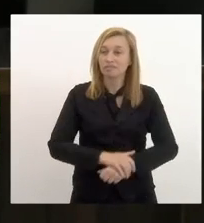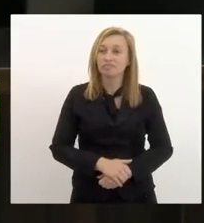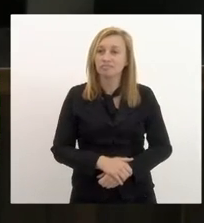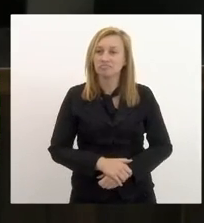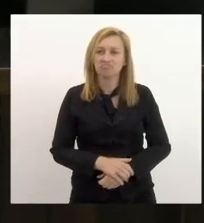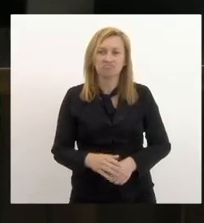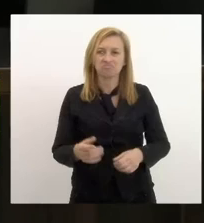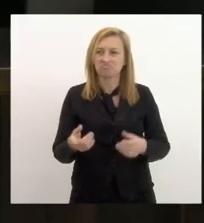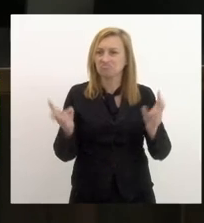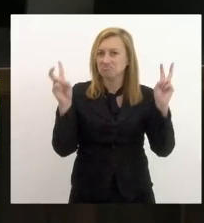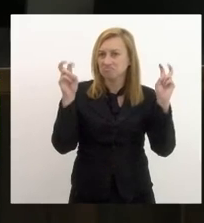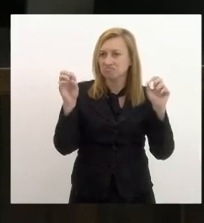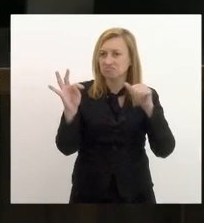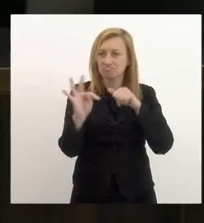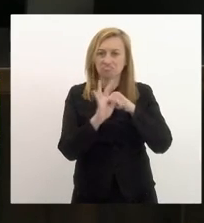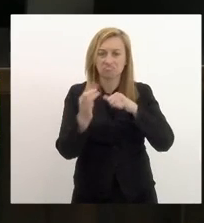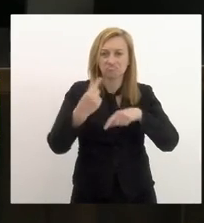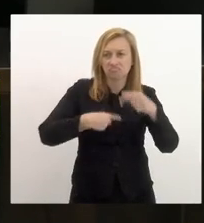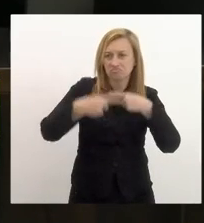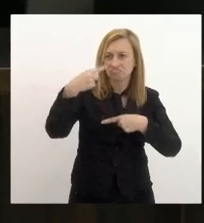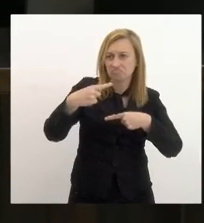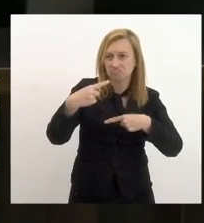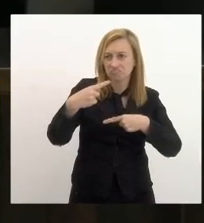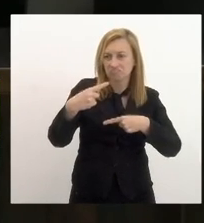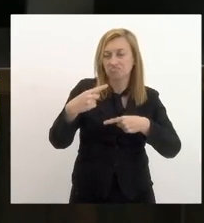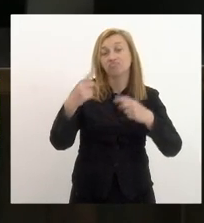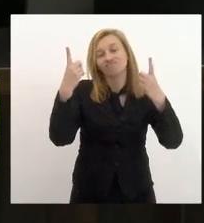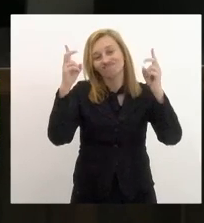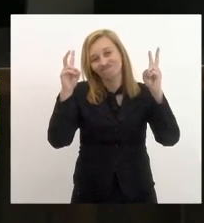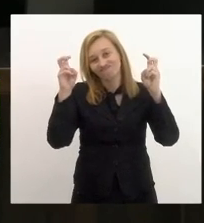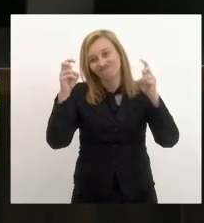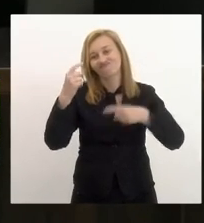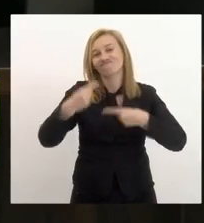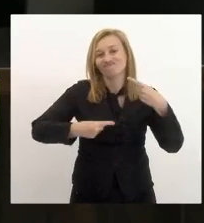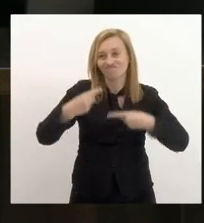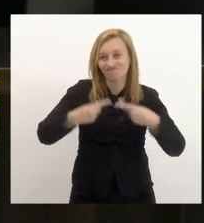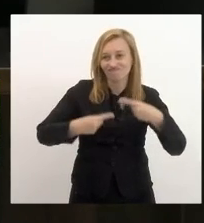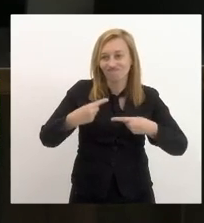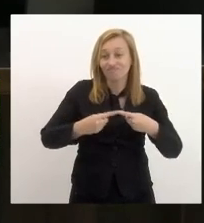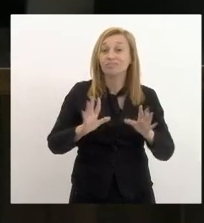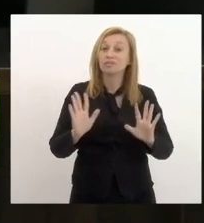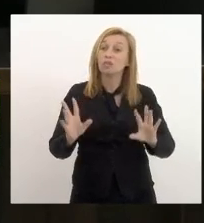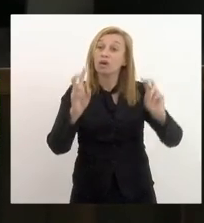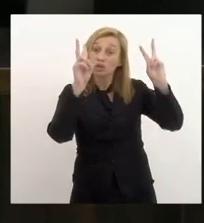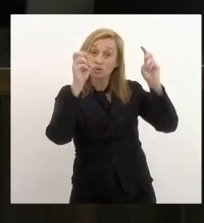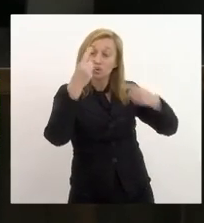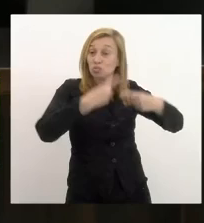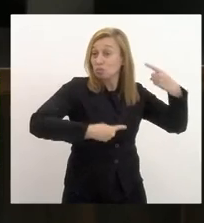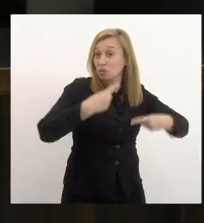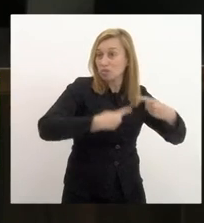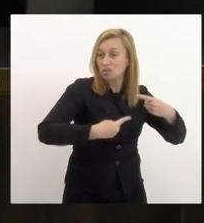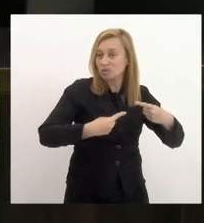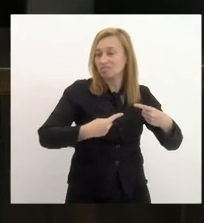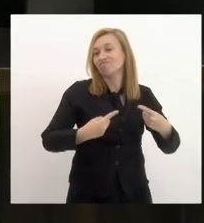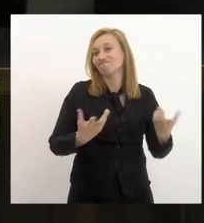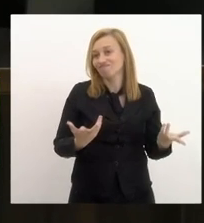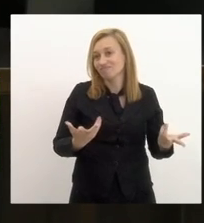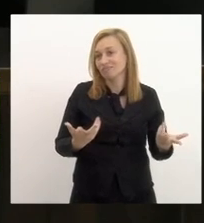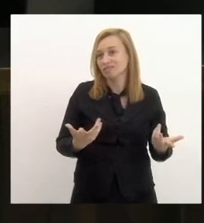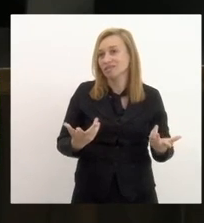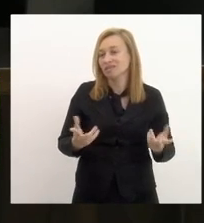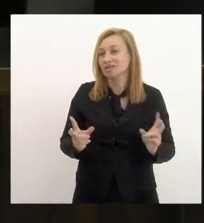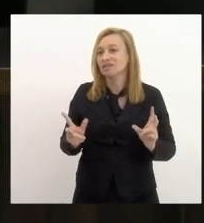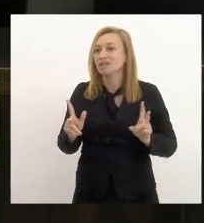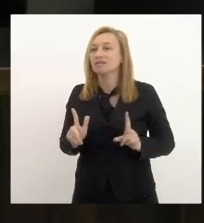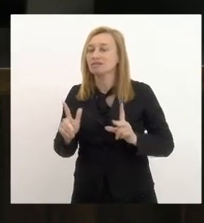tem questão técnica que supere a questão política a questão política precede à